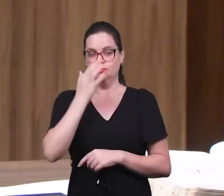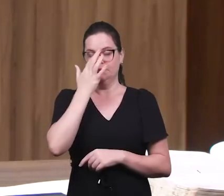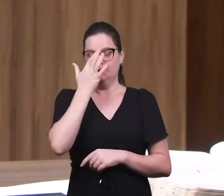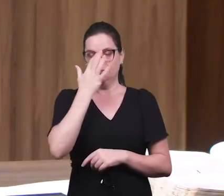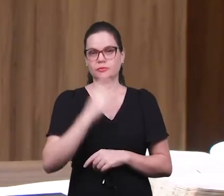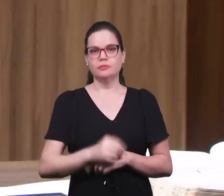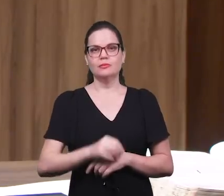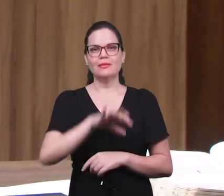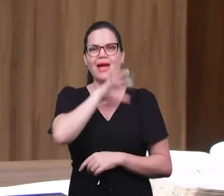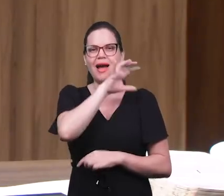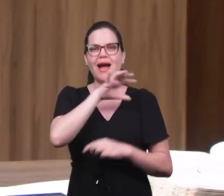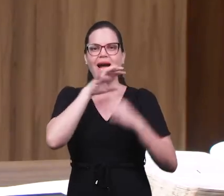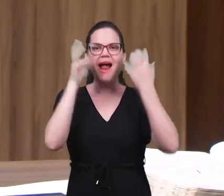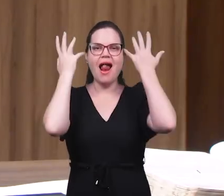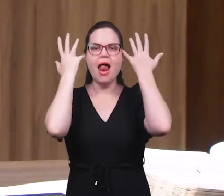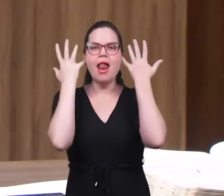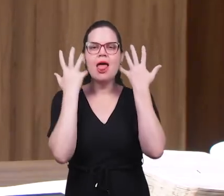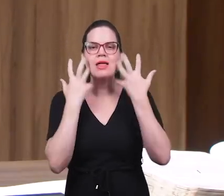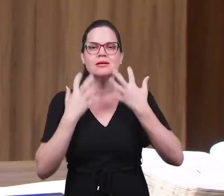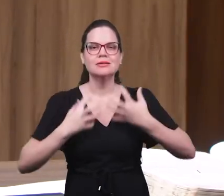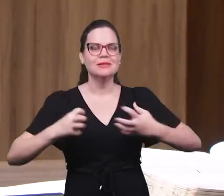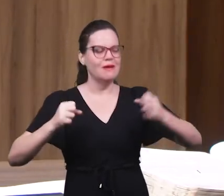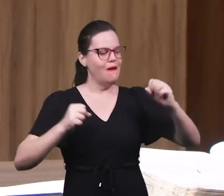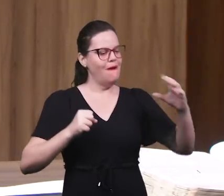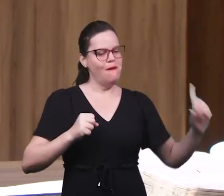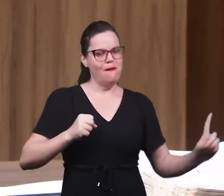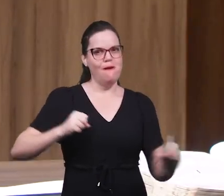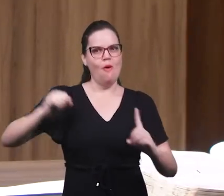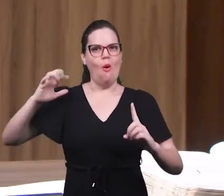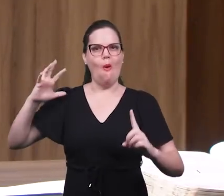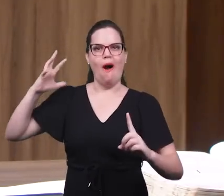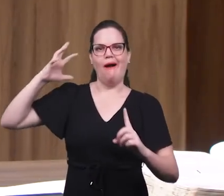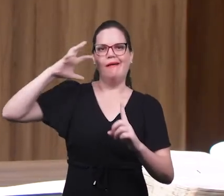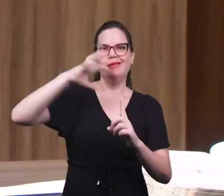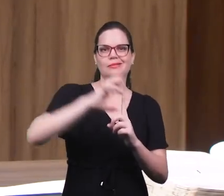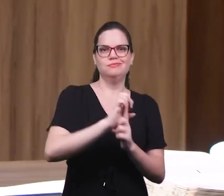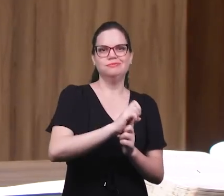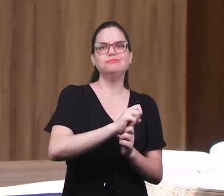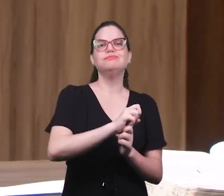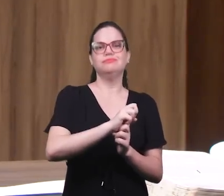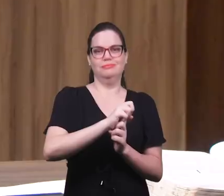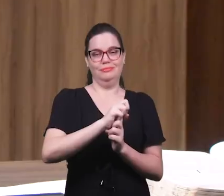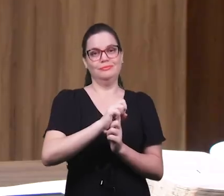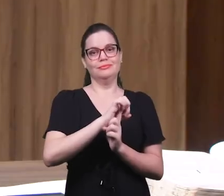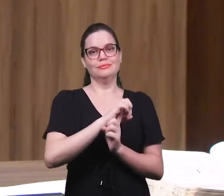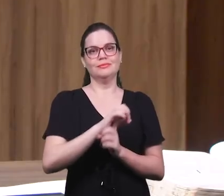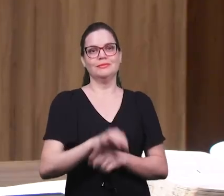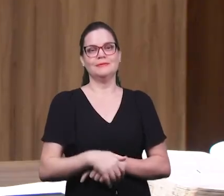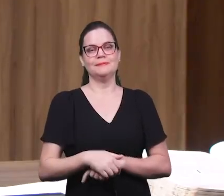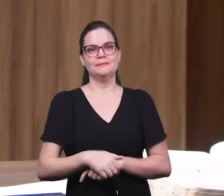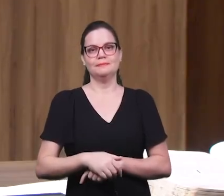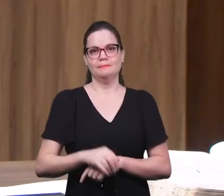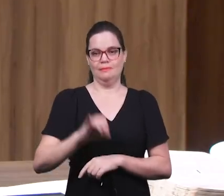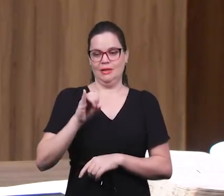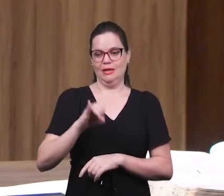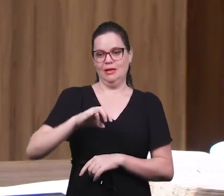né? E devorado pelos leões ali. Ele dizia o seguinte, né, Inácio: eu sou